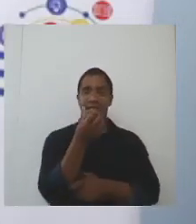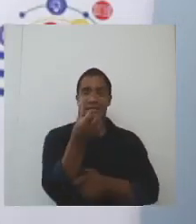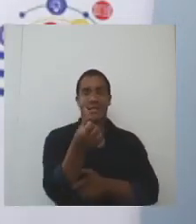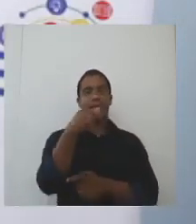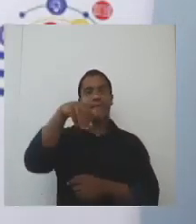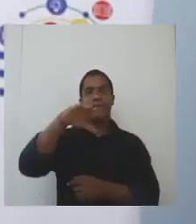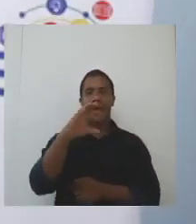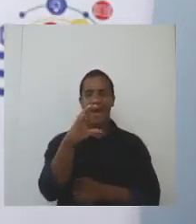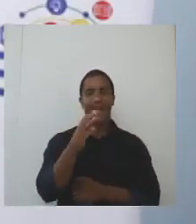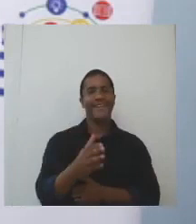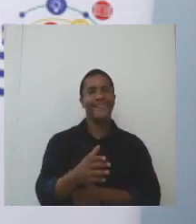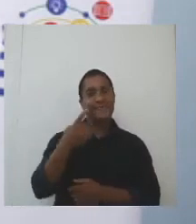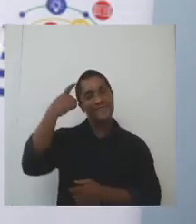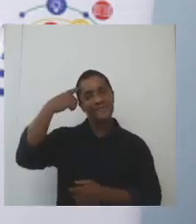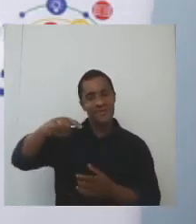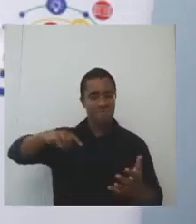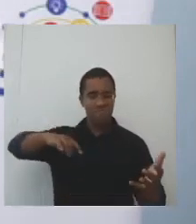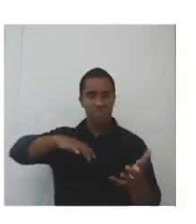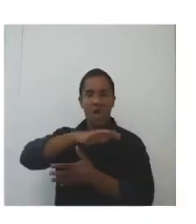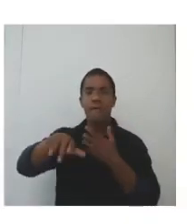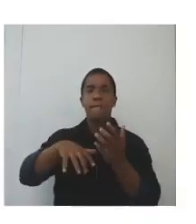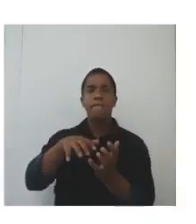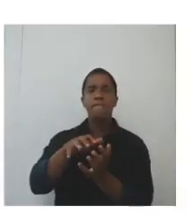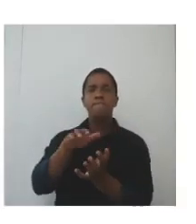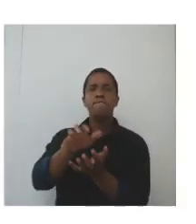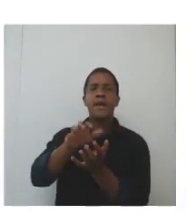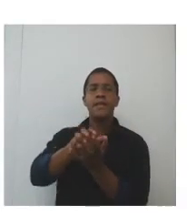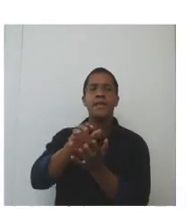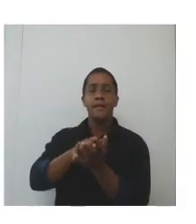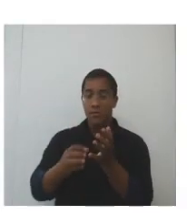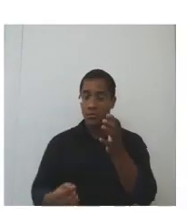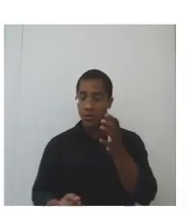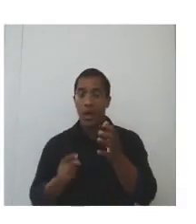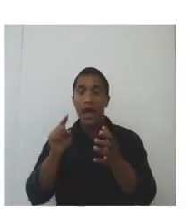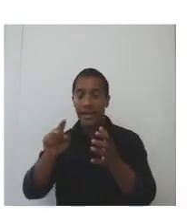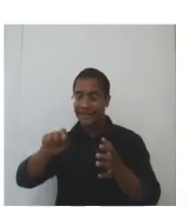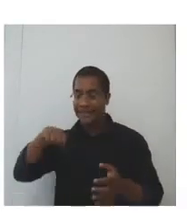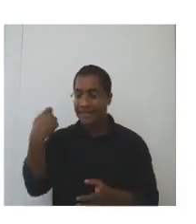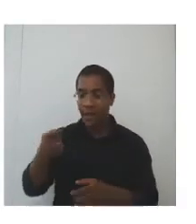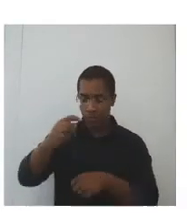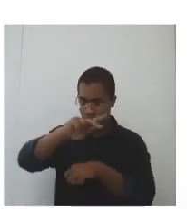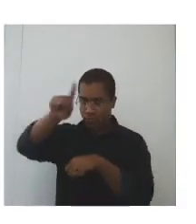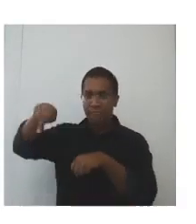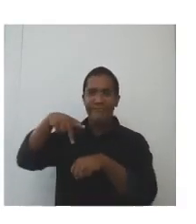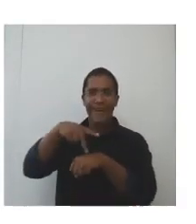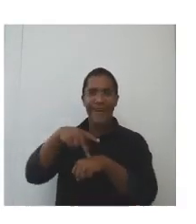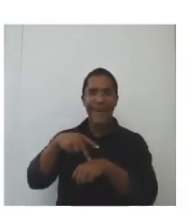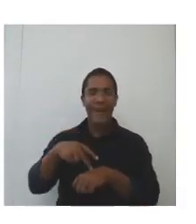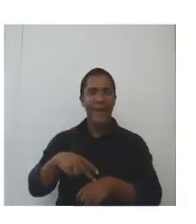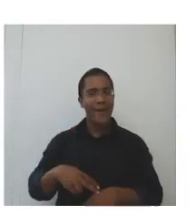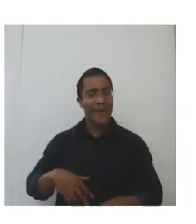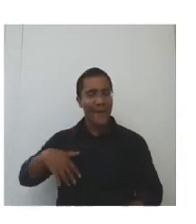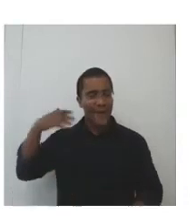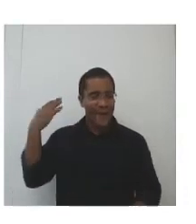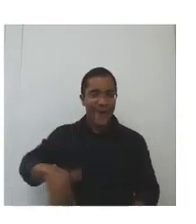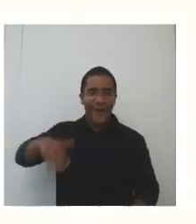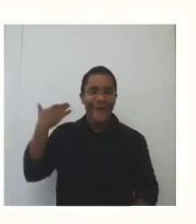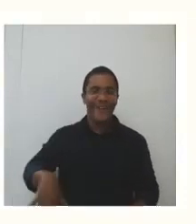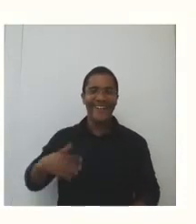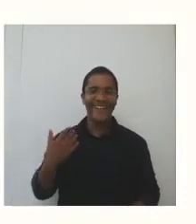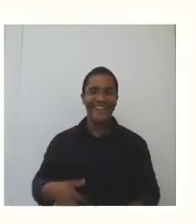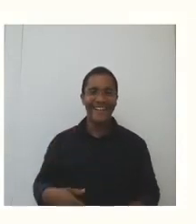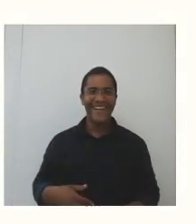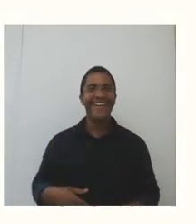da Revolução, o dia em que Pernambuco virou um país. Que história linda essa nossa, né?